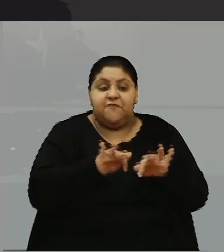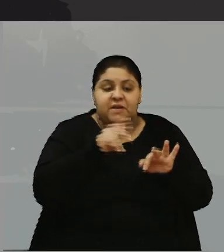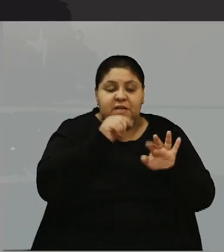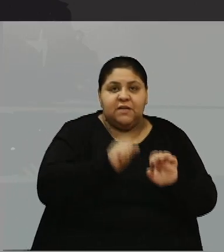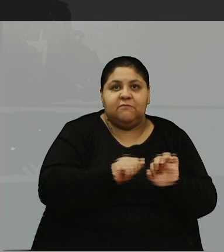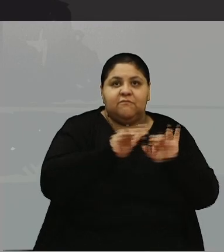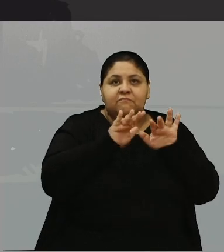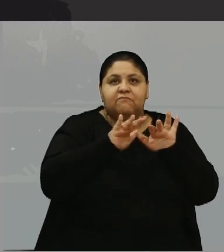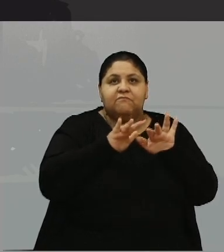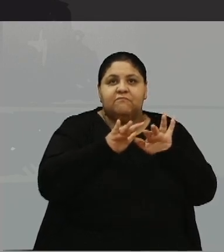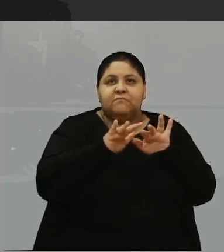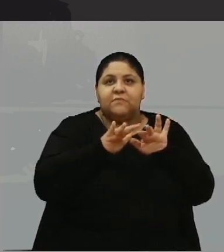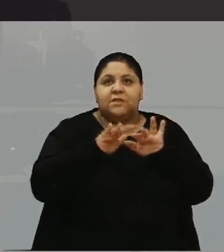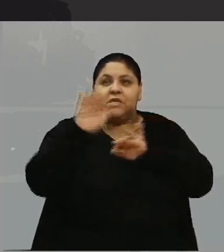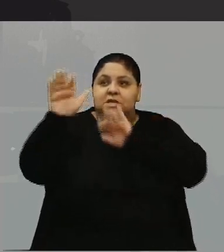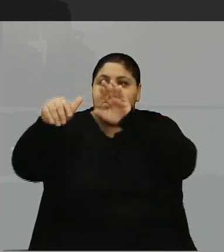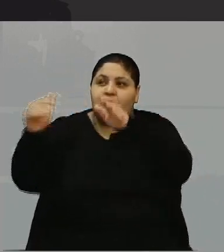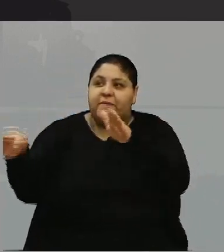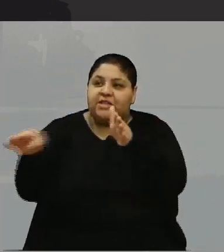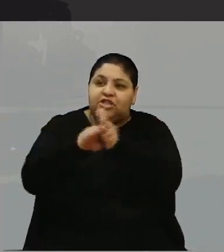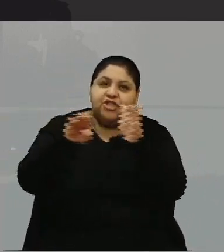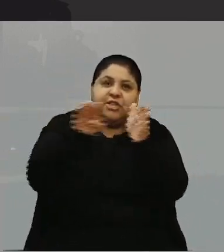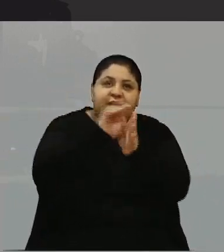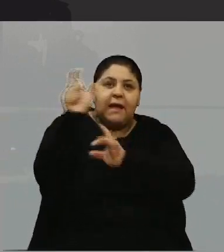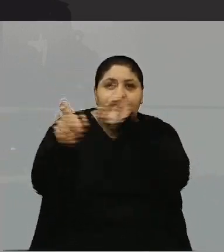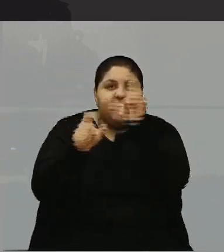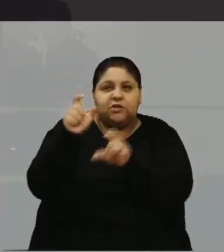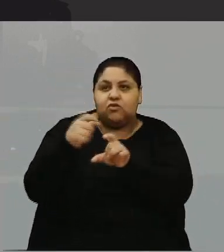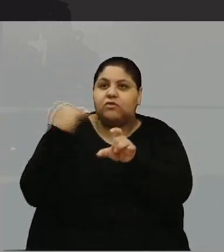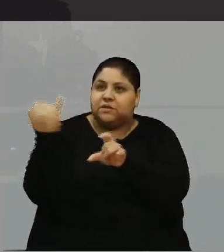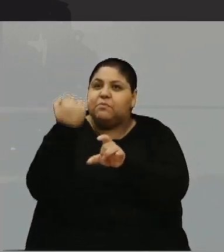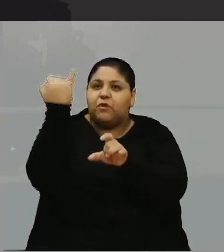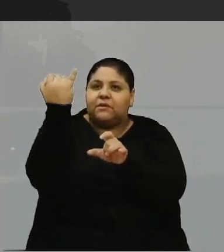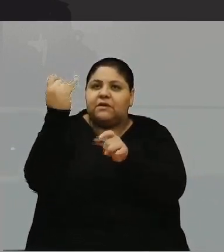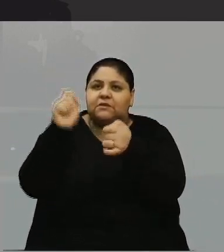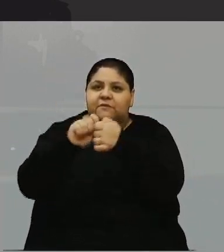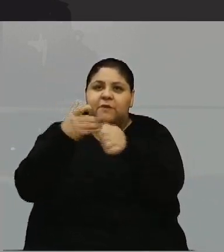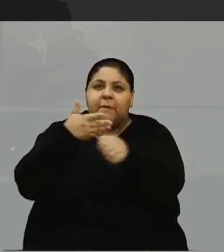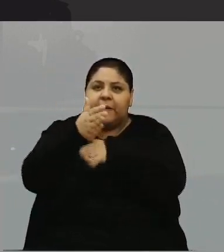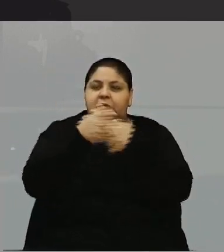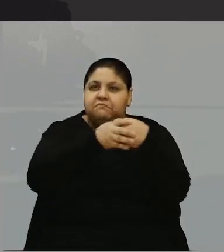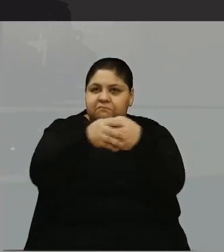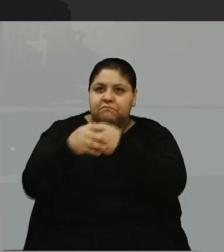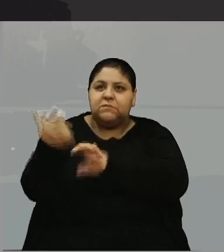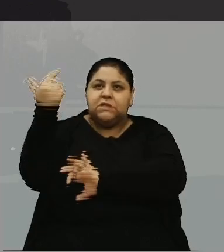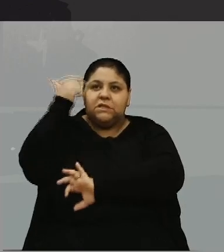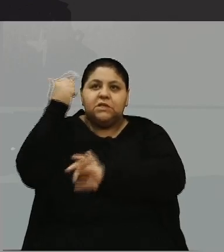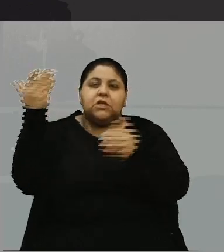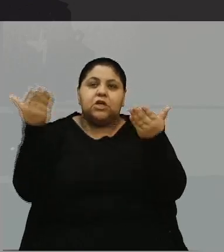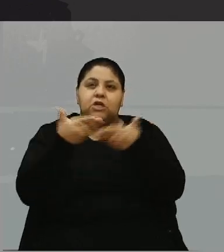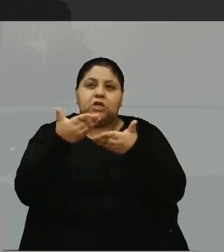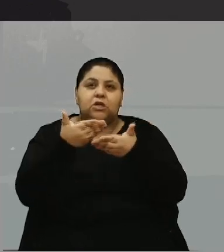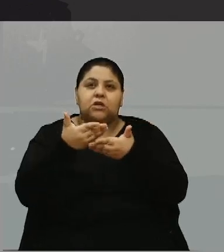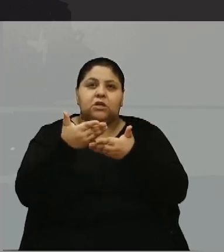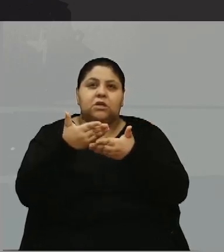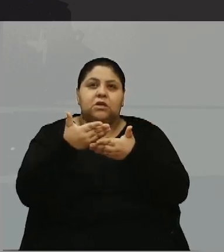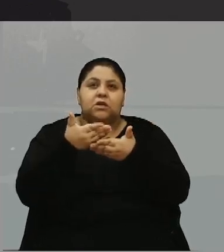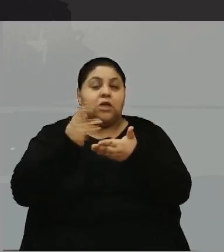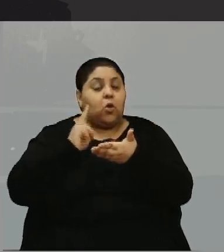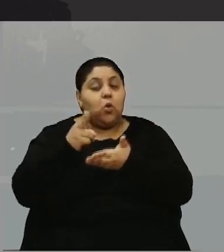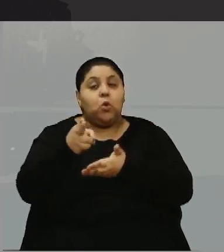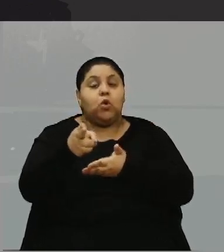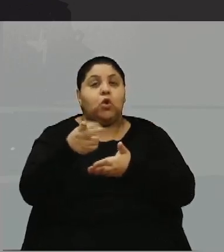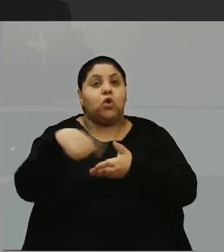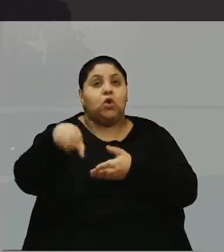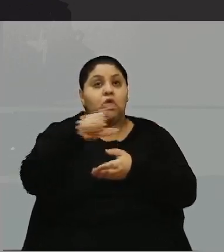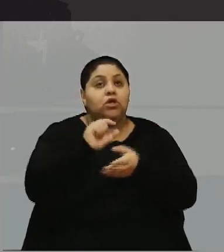no nosso grupo algumas pessoas remanescentes de outros, o que é muito importante. E pensando nisso, então, a gente decidiu que a gente não ia mais parar. A gente